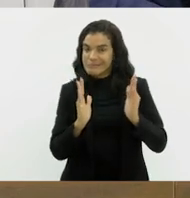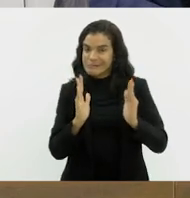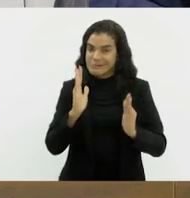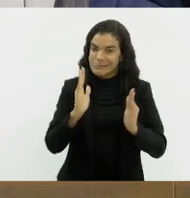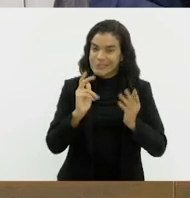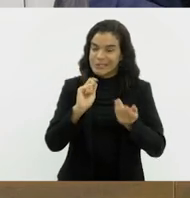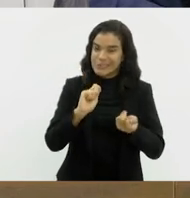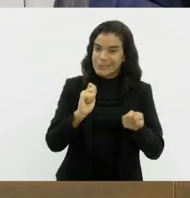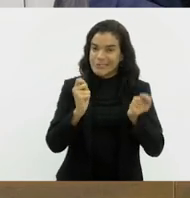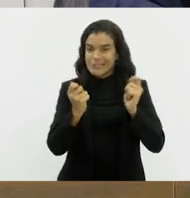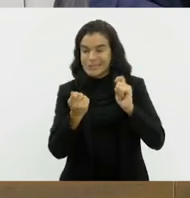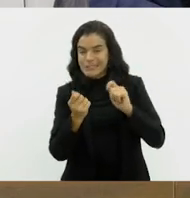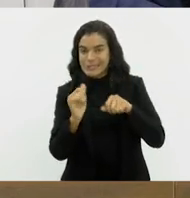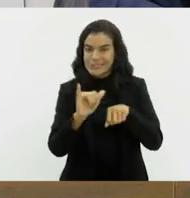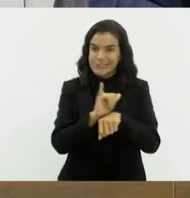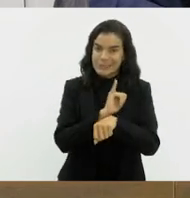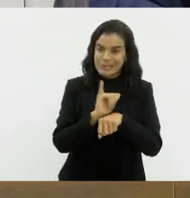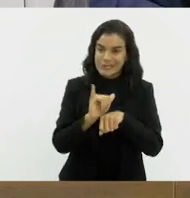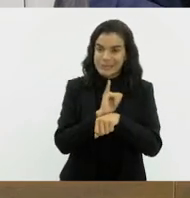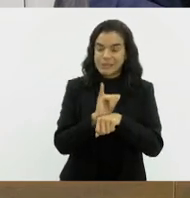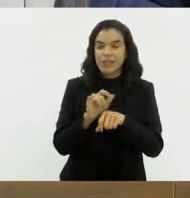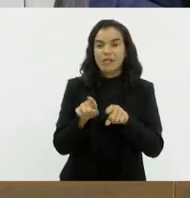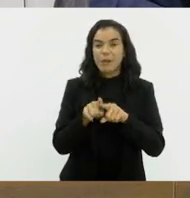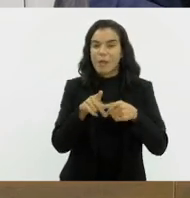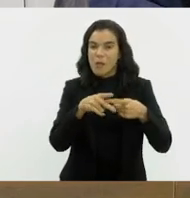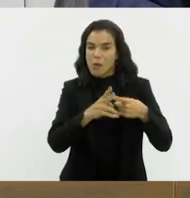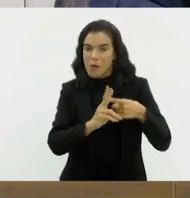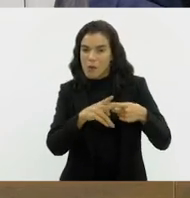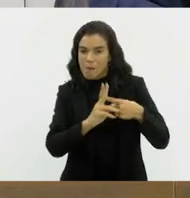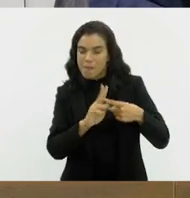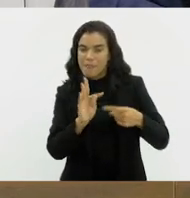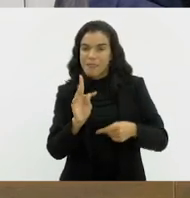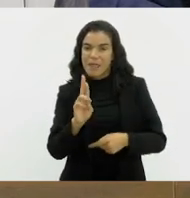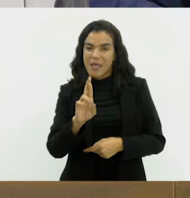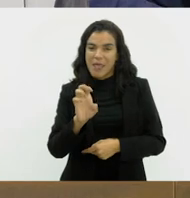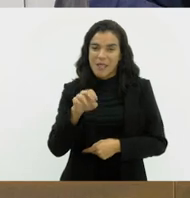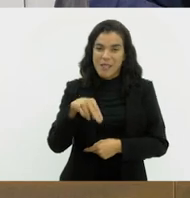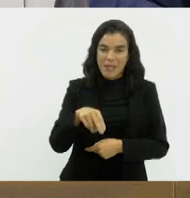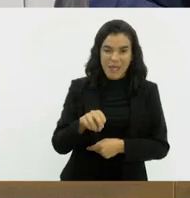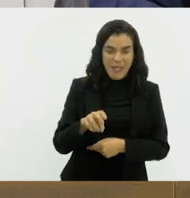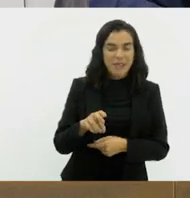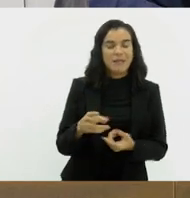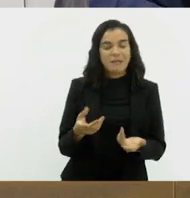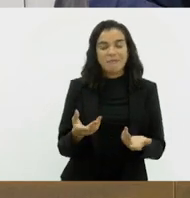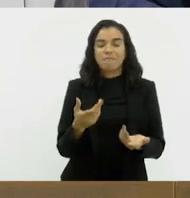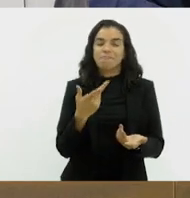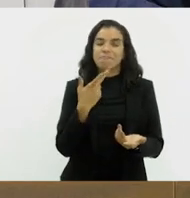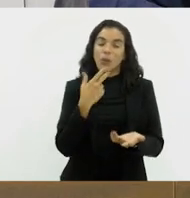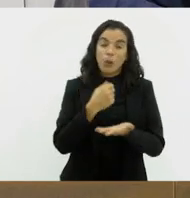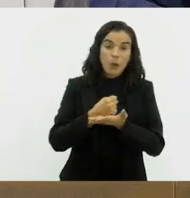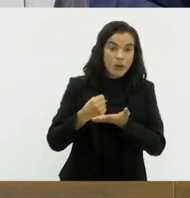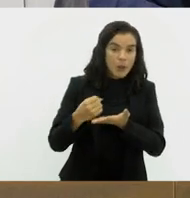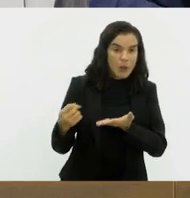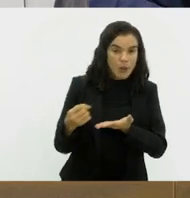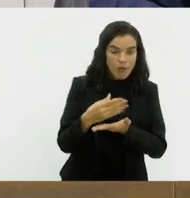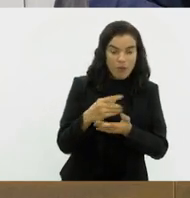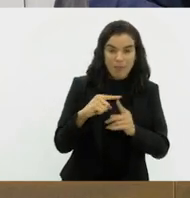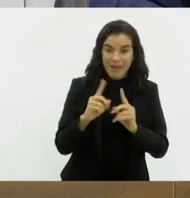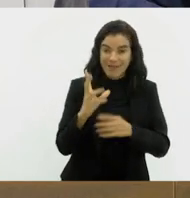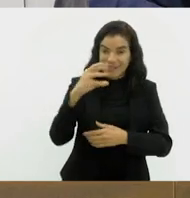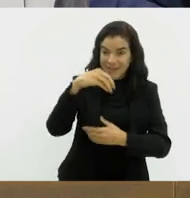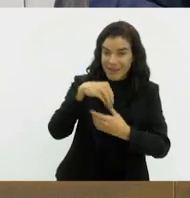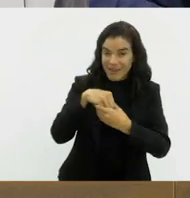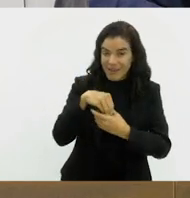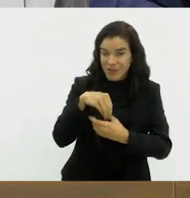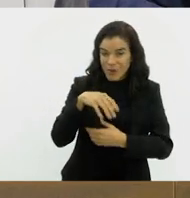né? E conserto de TRM, contratação de um novo e assim por diante. Agora, no interior, a situação,